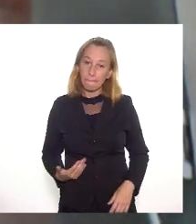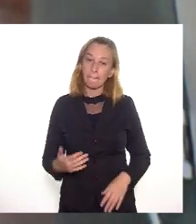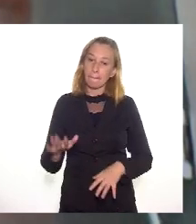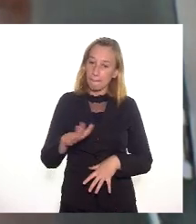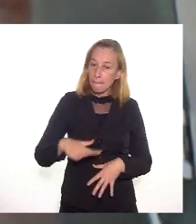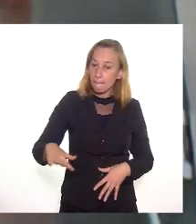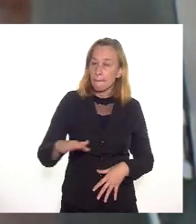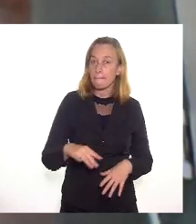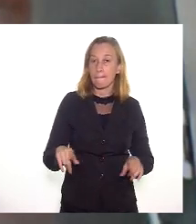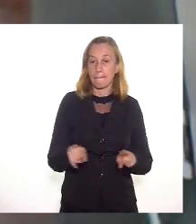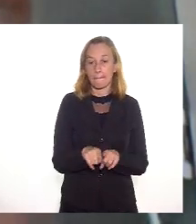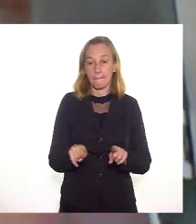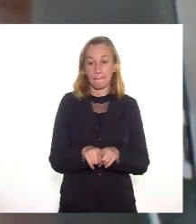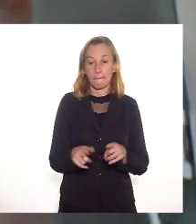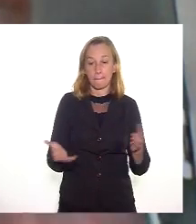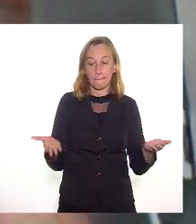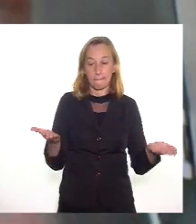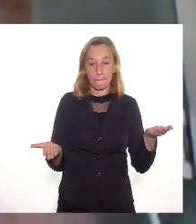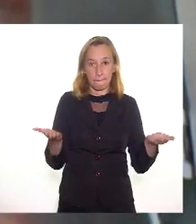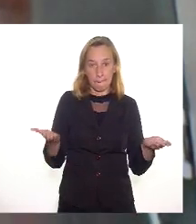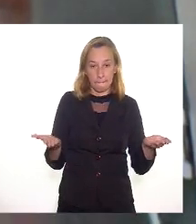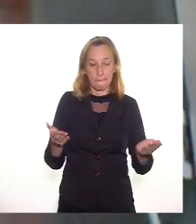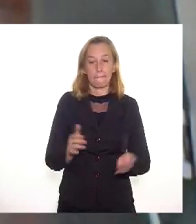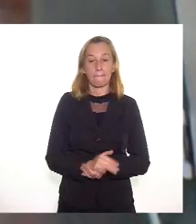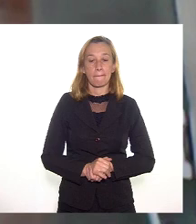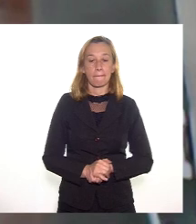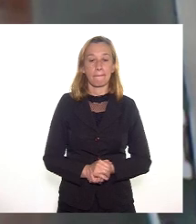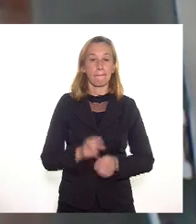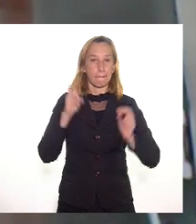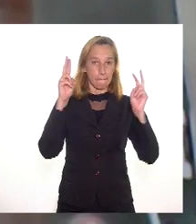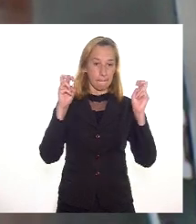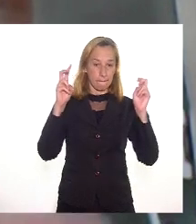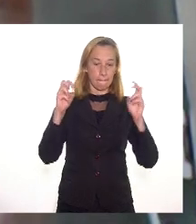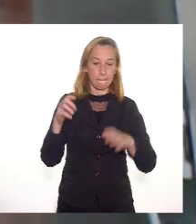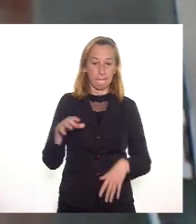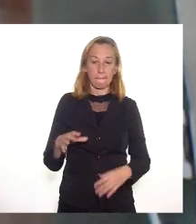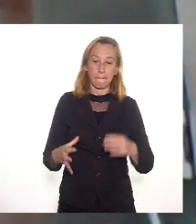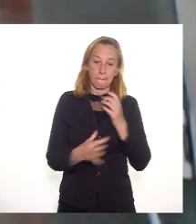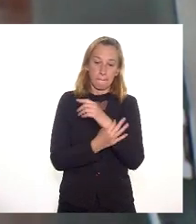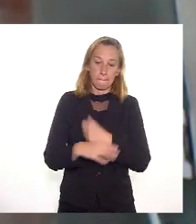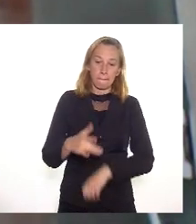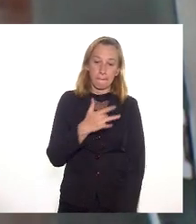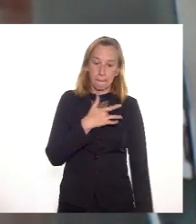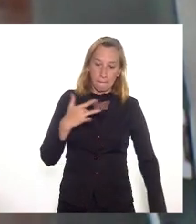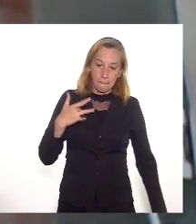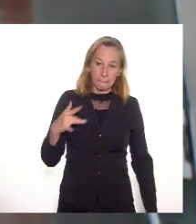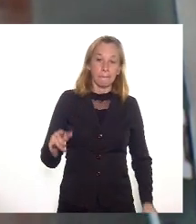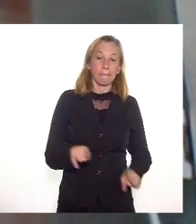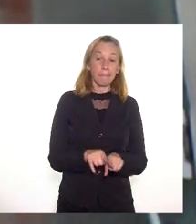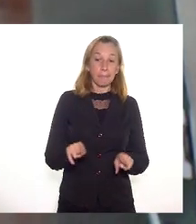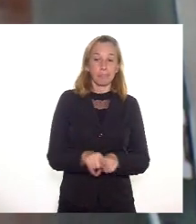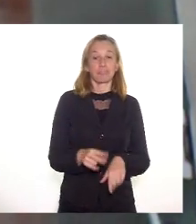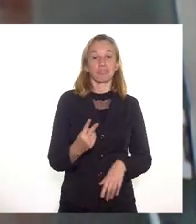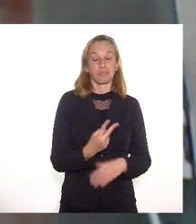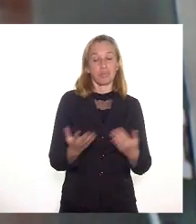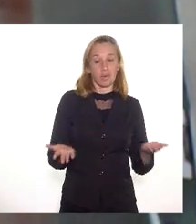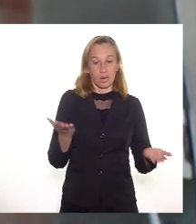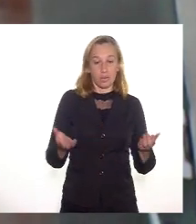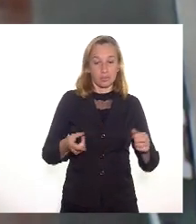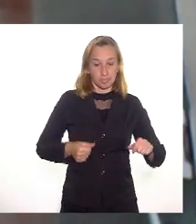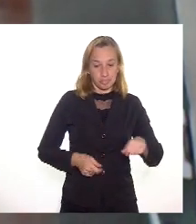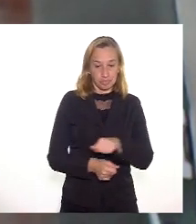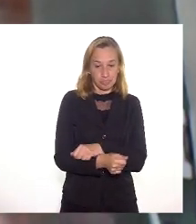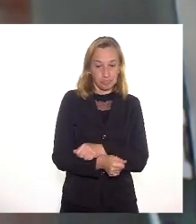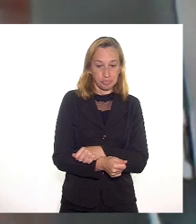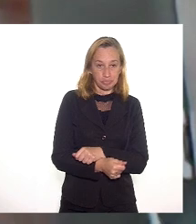Estado do Rio de Janeiro e no Brasil como um todo é a questão da segurança, é a questão da saúde. Então, acho que os investimentos, deputado Luiz Paulo,